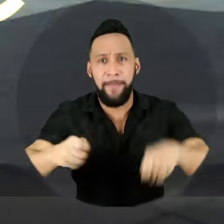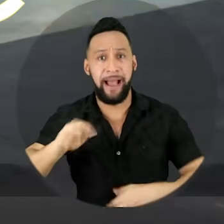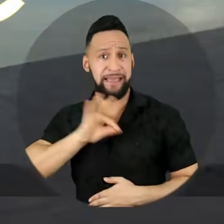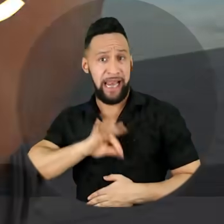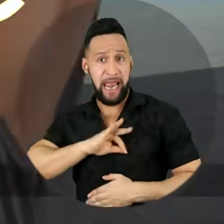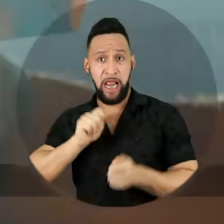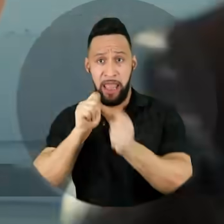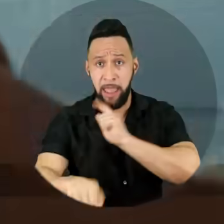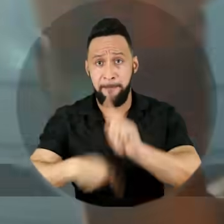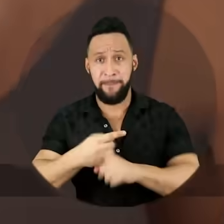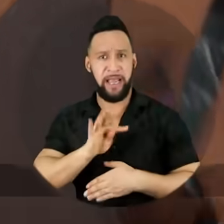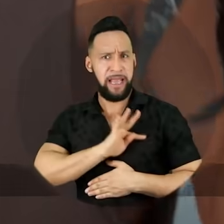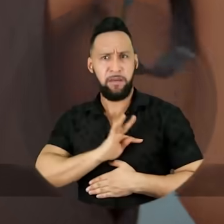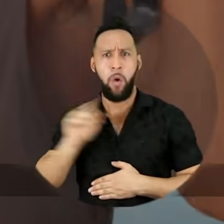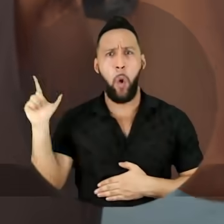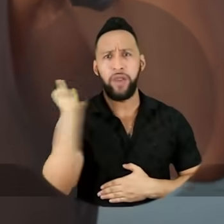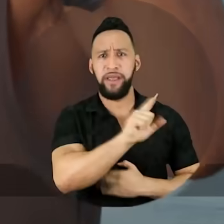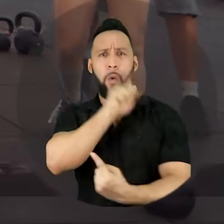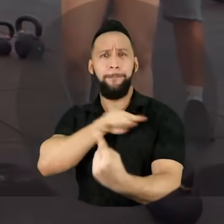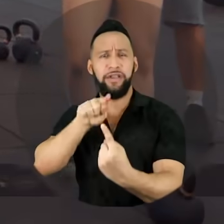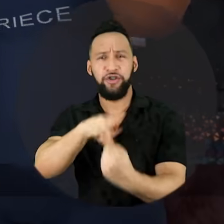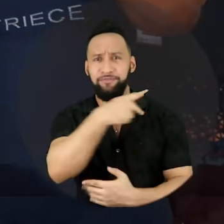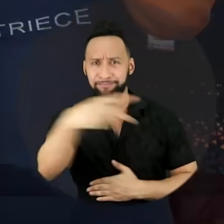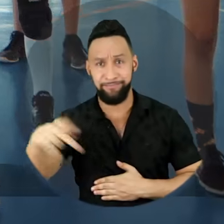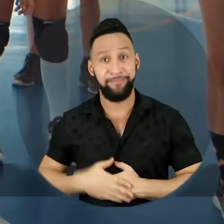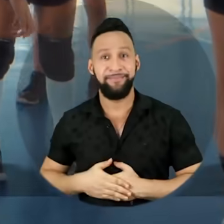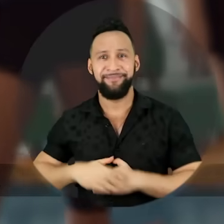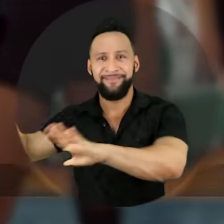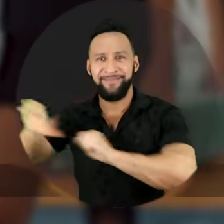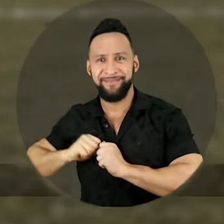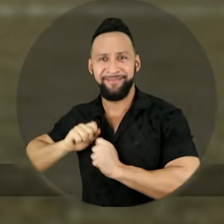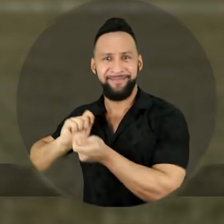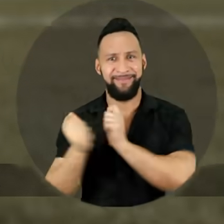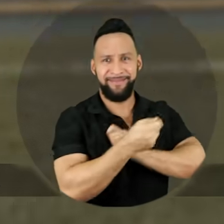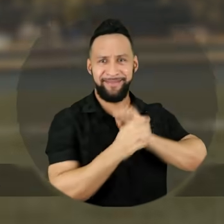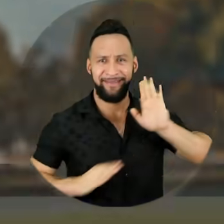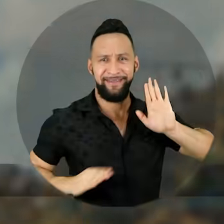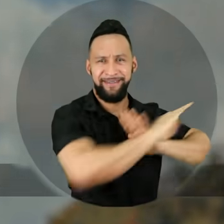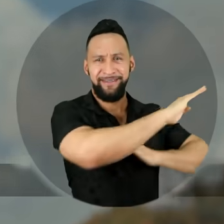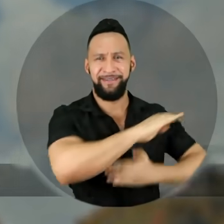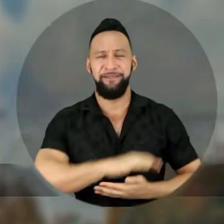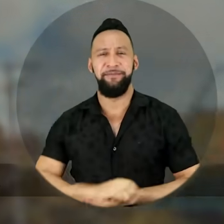para atletas e treinadores correrem atrás dos seus sonhos. Prefeitura de Fortaleza, transformando desafios em novas conquistas.